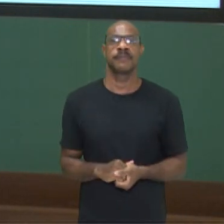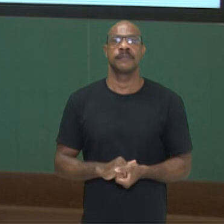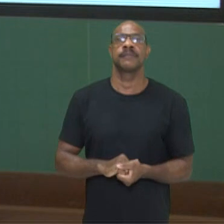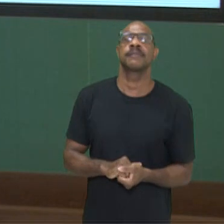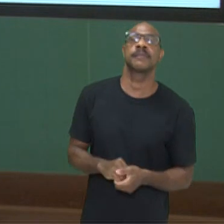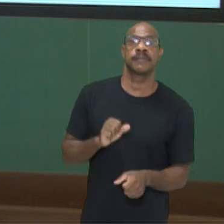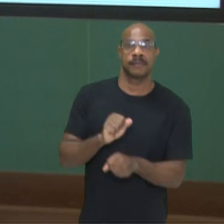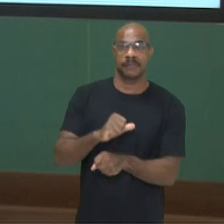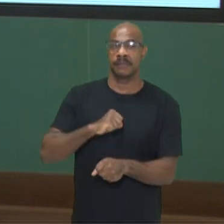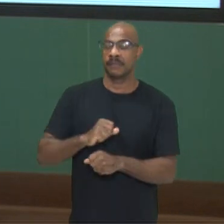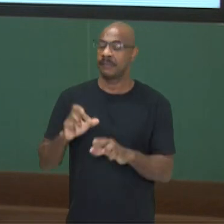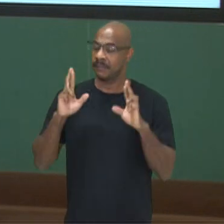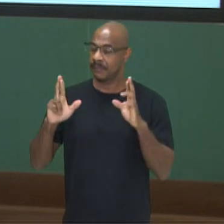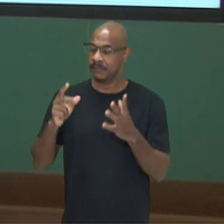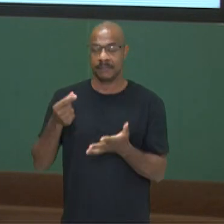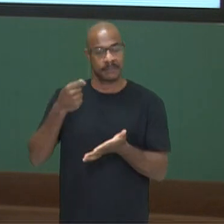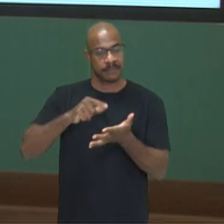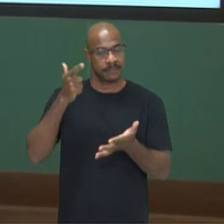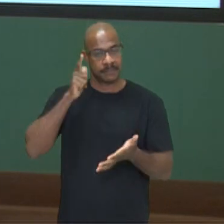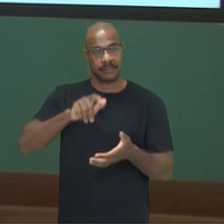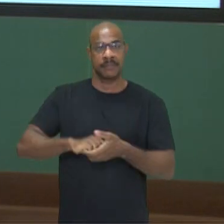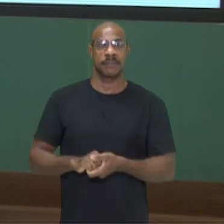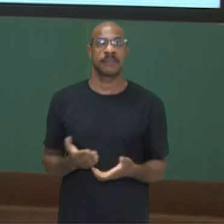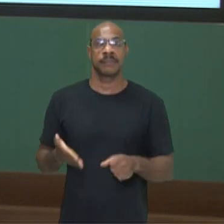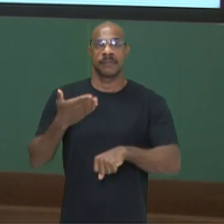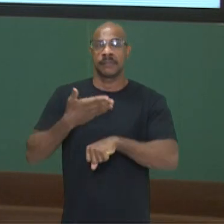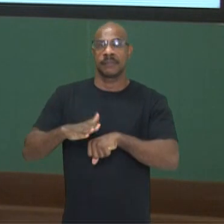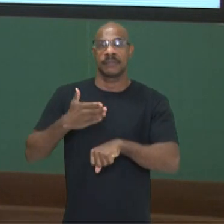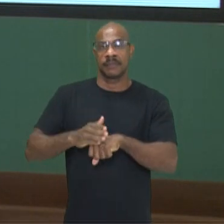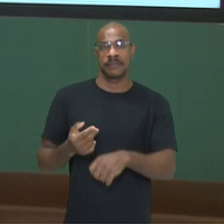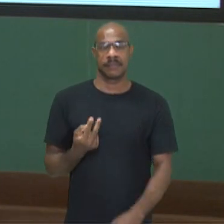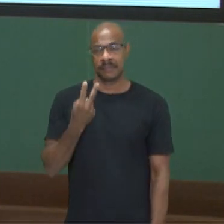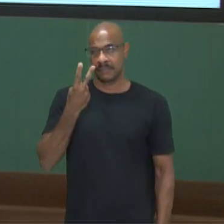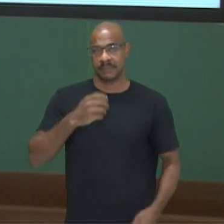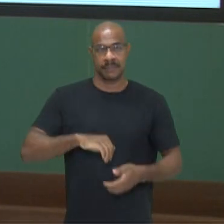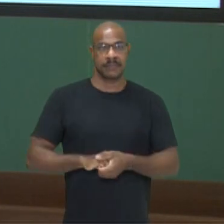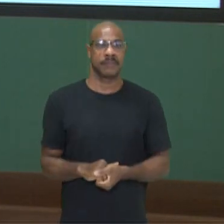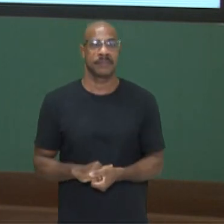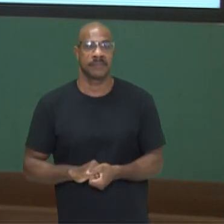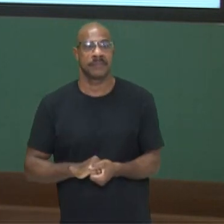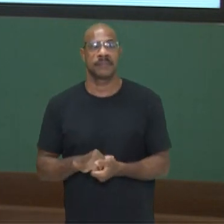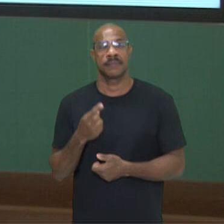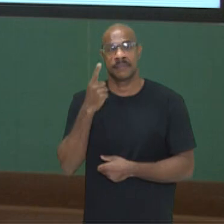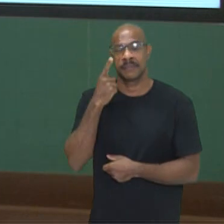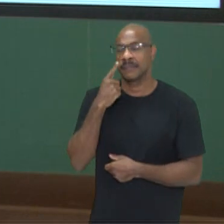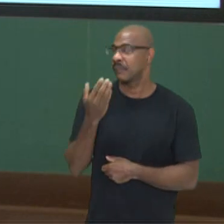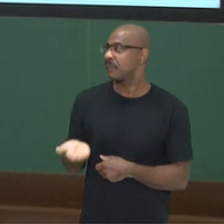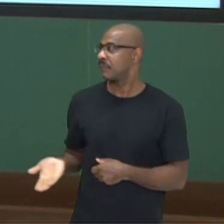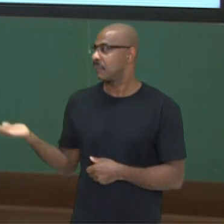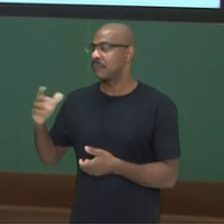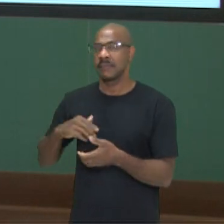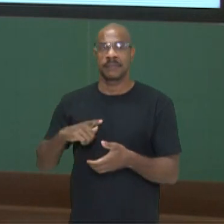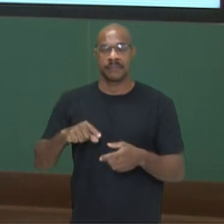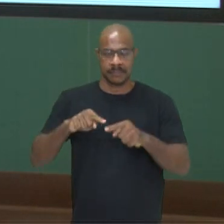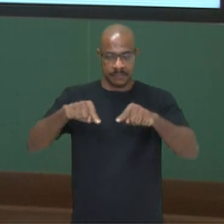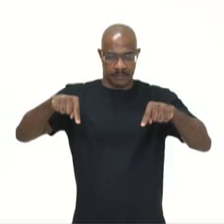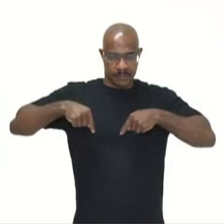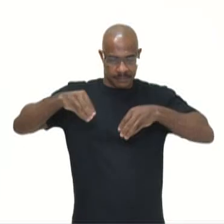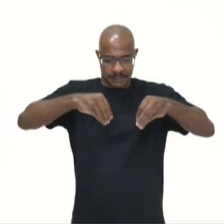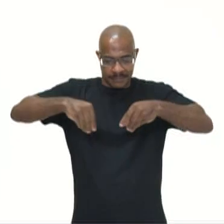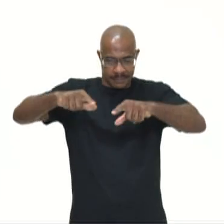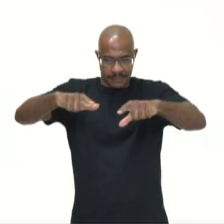tenham acertado. Vamos para o praticando 2. No praticando 2, nós temos um